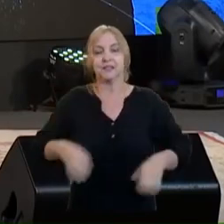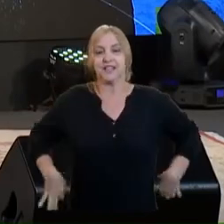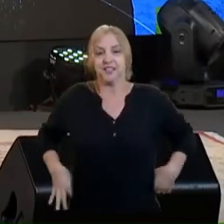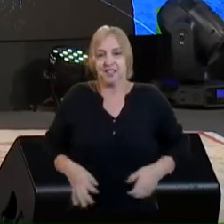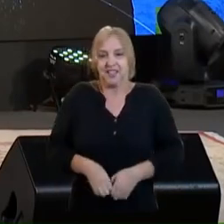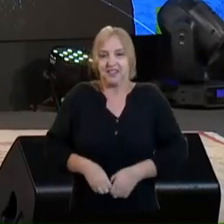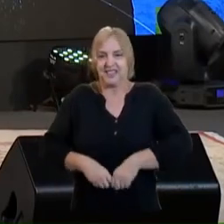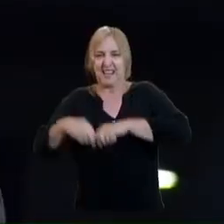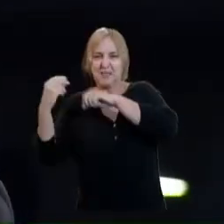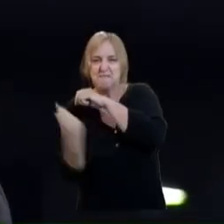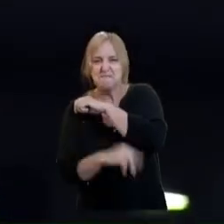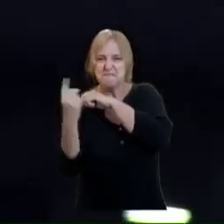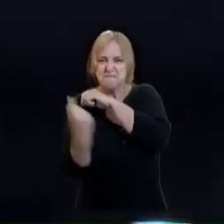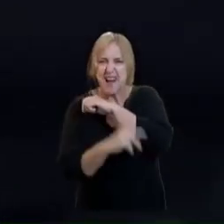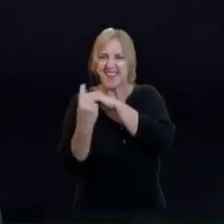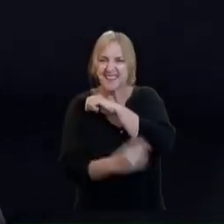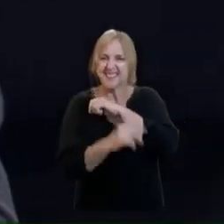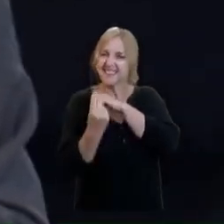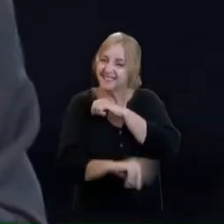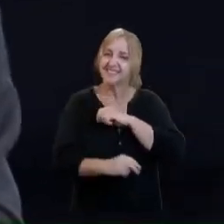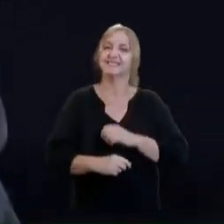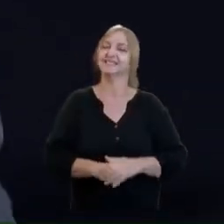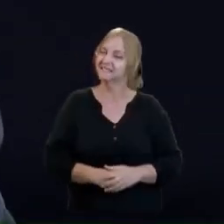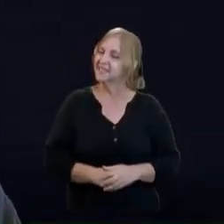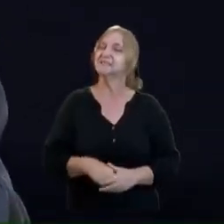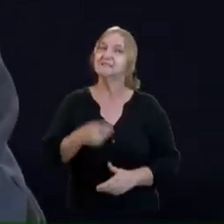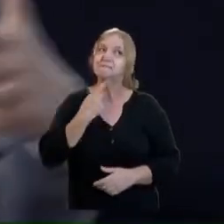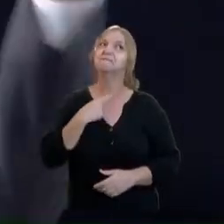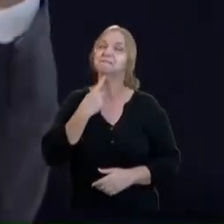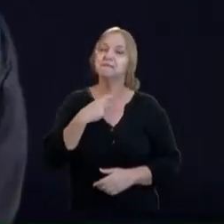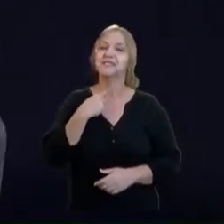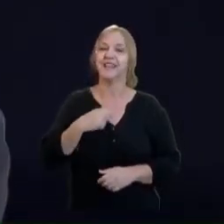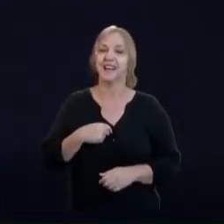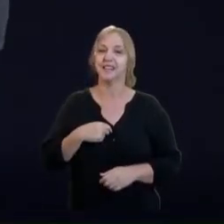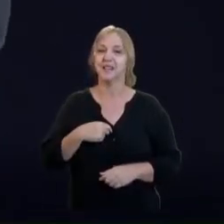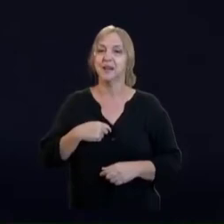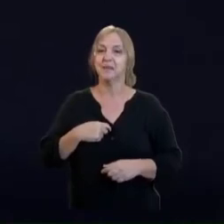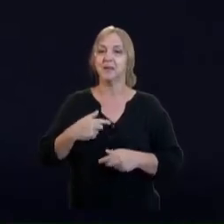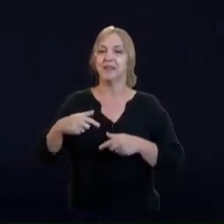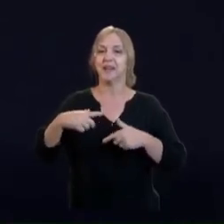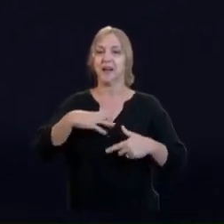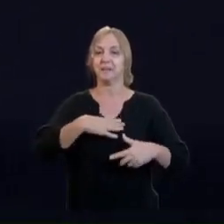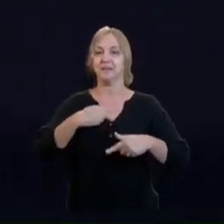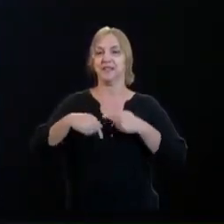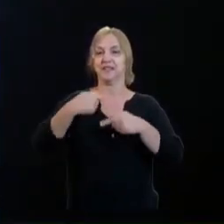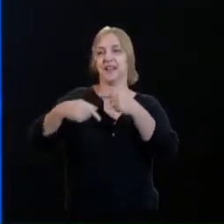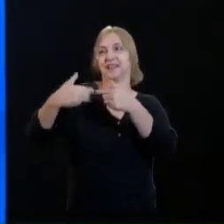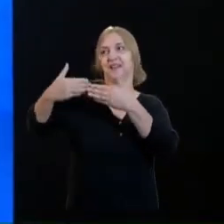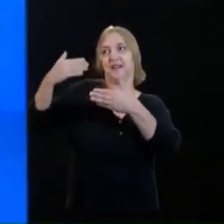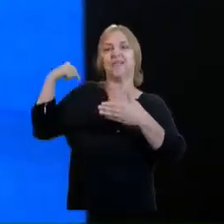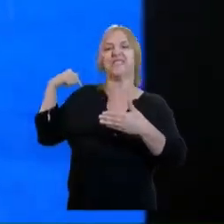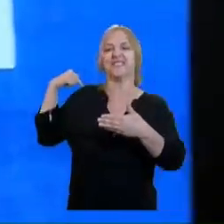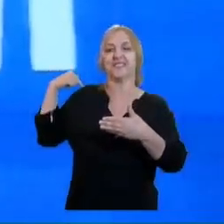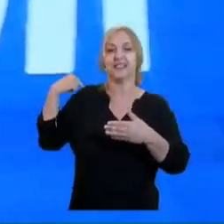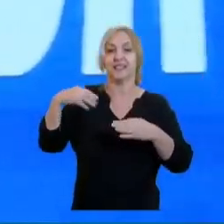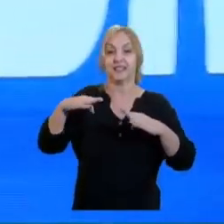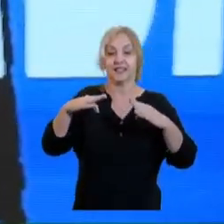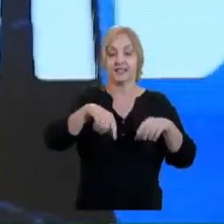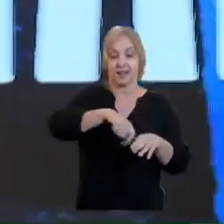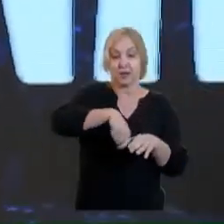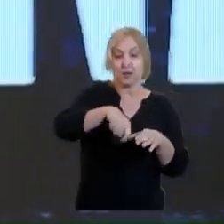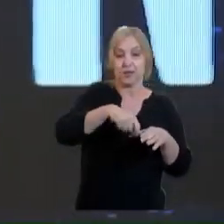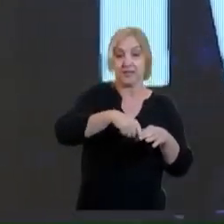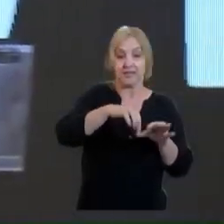me bater, mas assim, é porque eu sou de uma outra geração, por exemplo, lá em casa, na cozinha